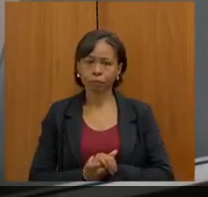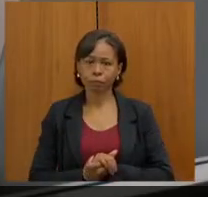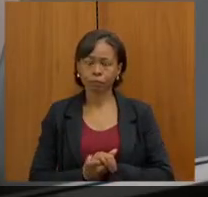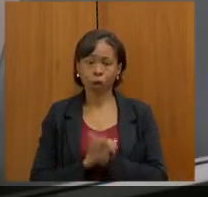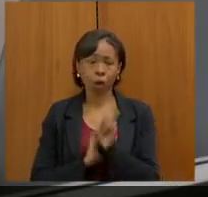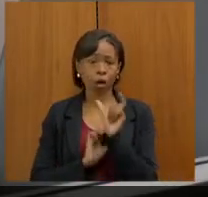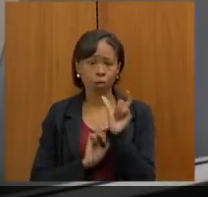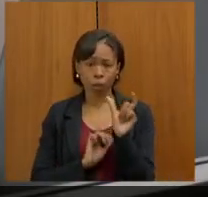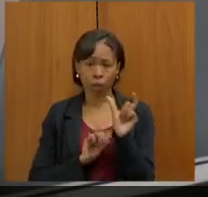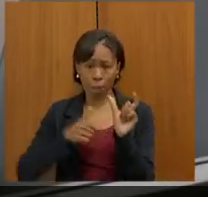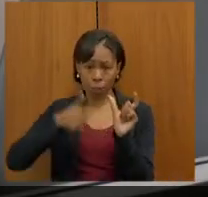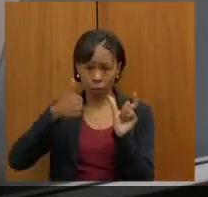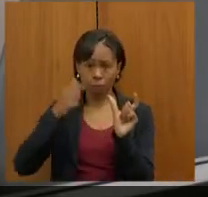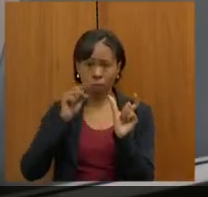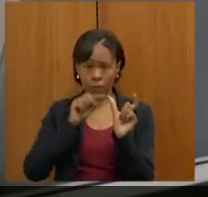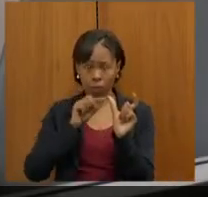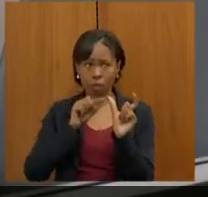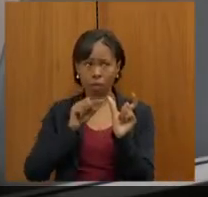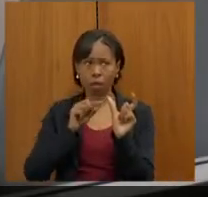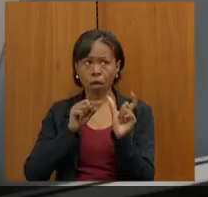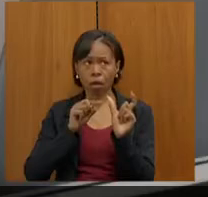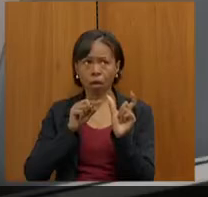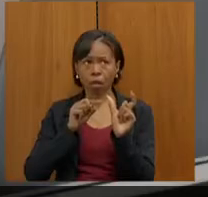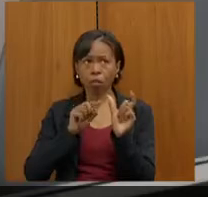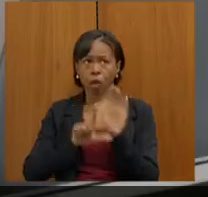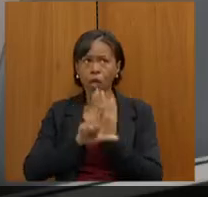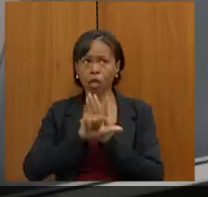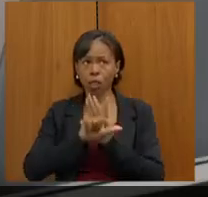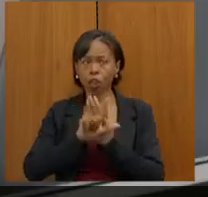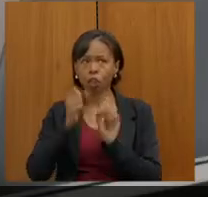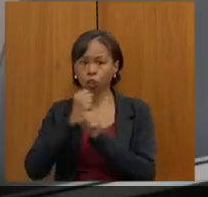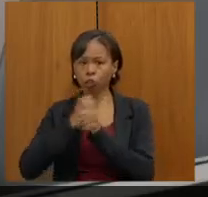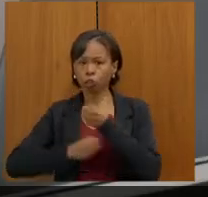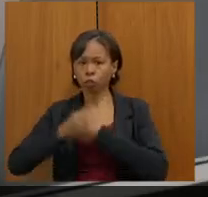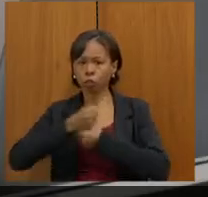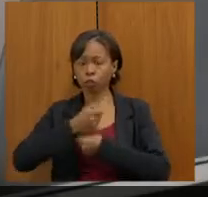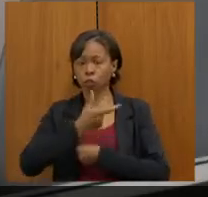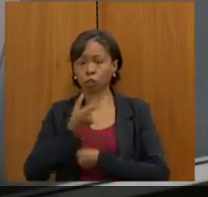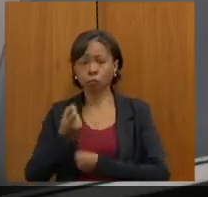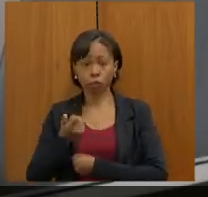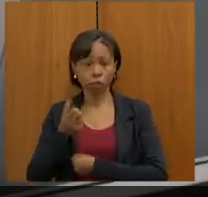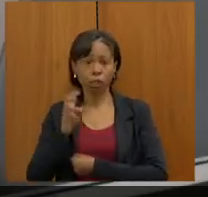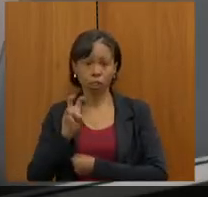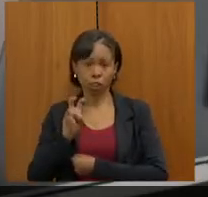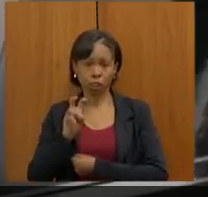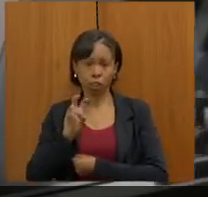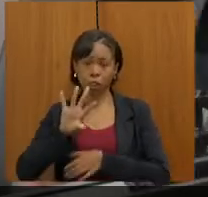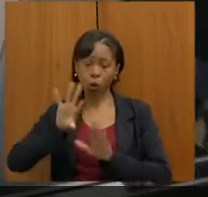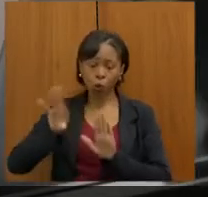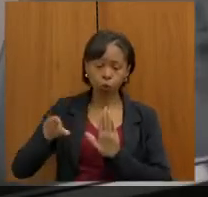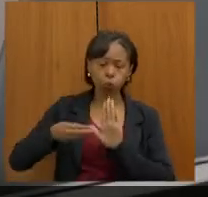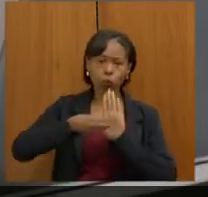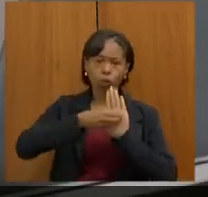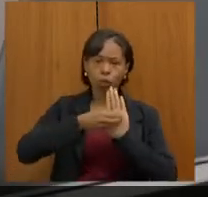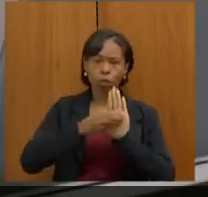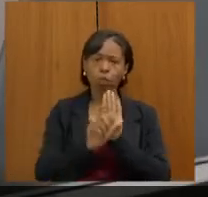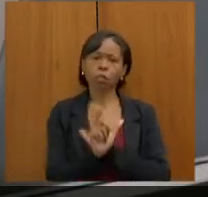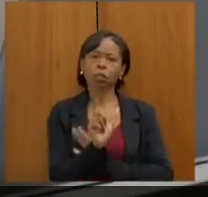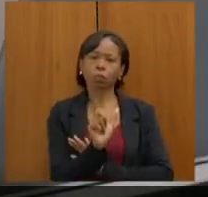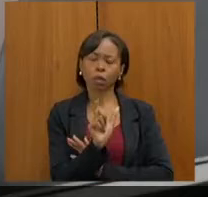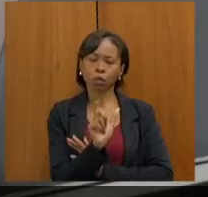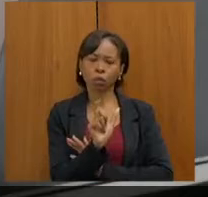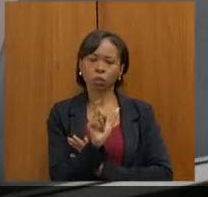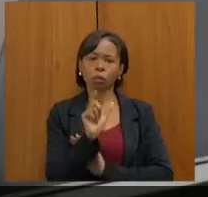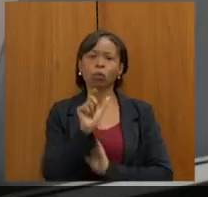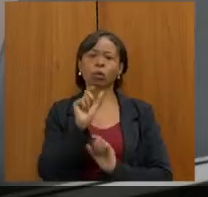jurídico foi com a lei dois em 2015 que introduziu no nosso ordenamento jurídico a qualificadora